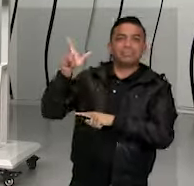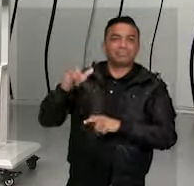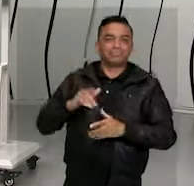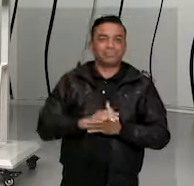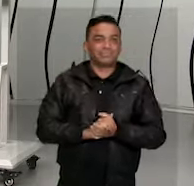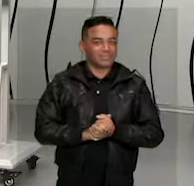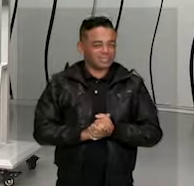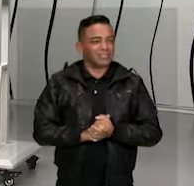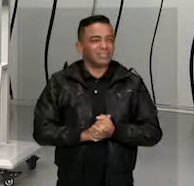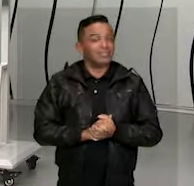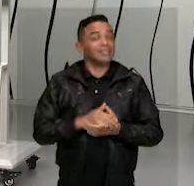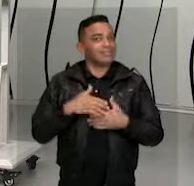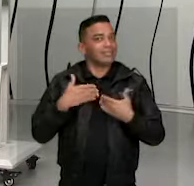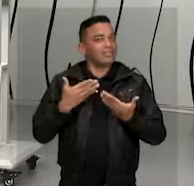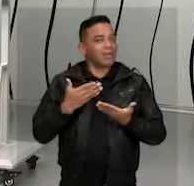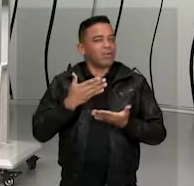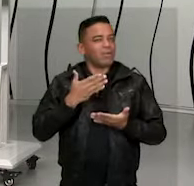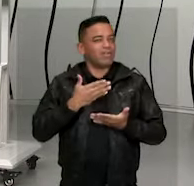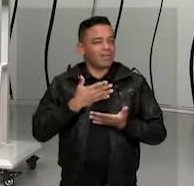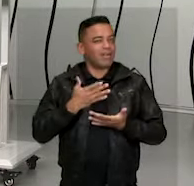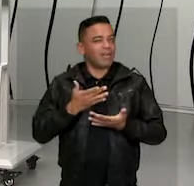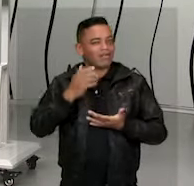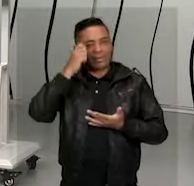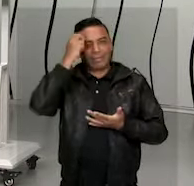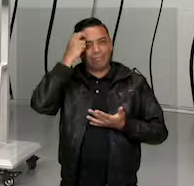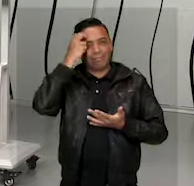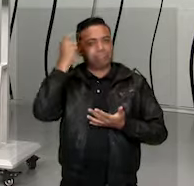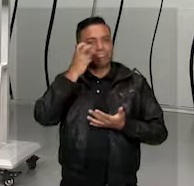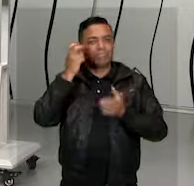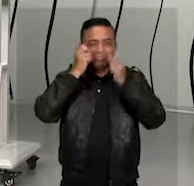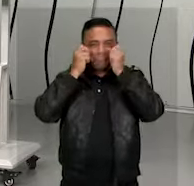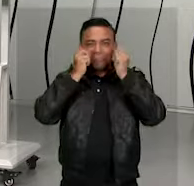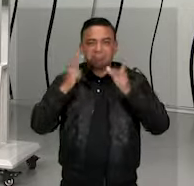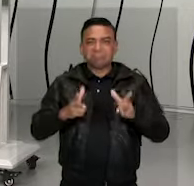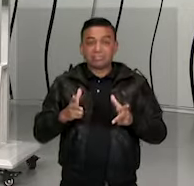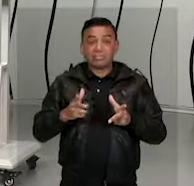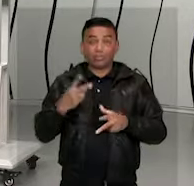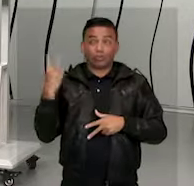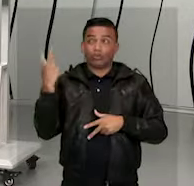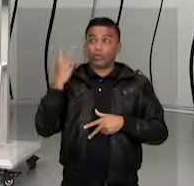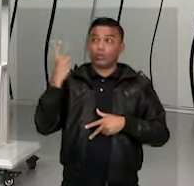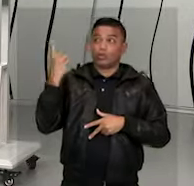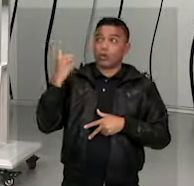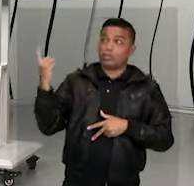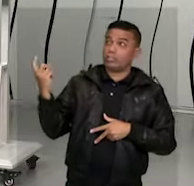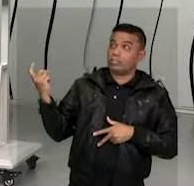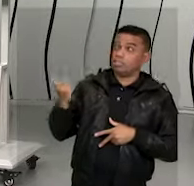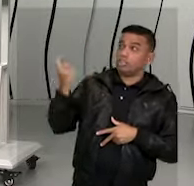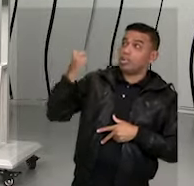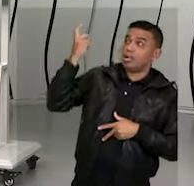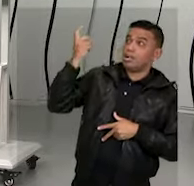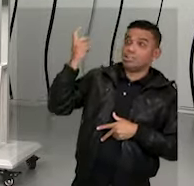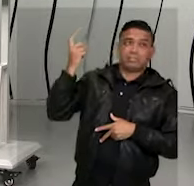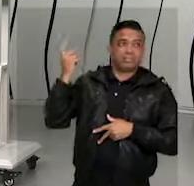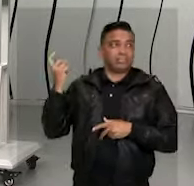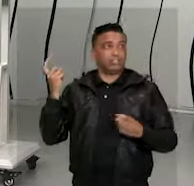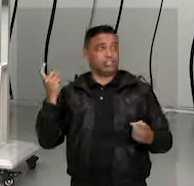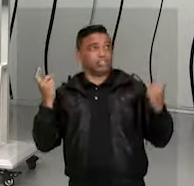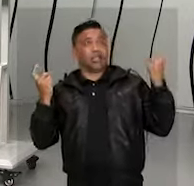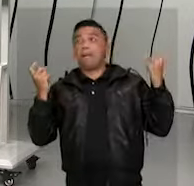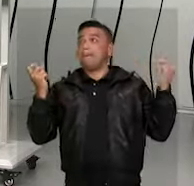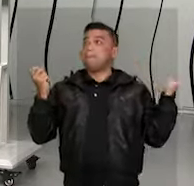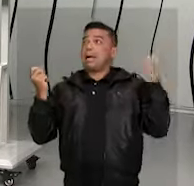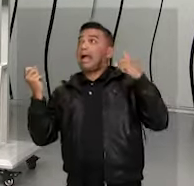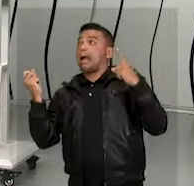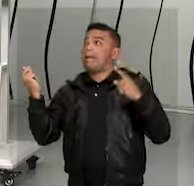perspicácia do alfaiate, né, que acabou fazendo os dois gigantes se culparem por terem se machucado.